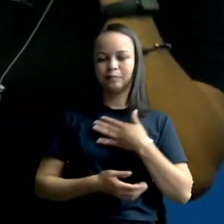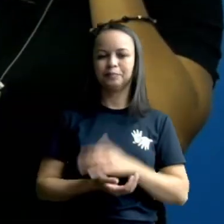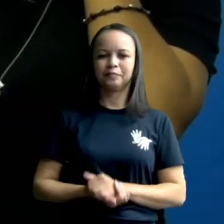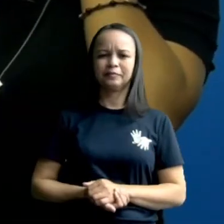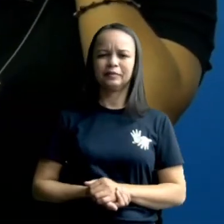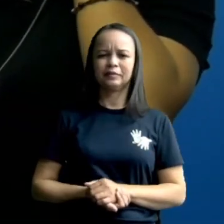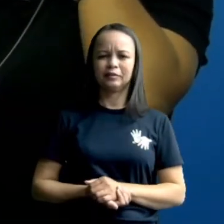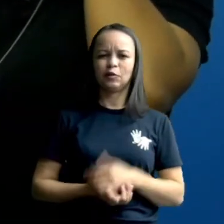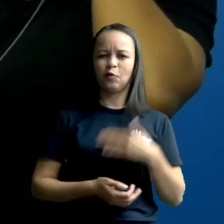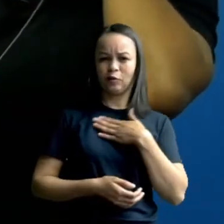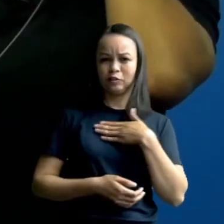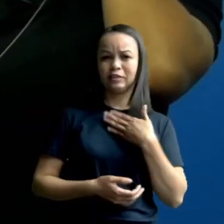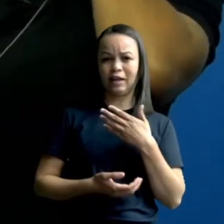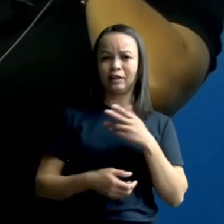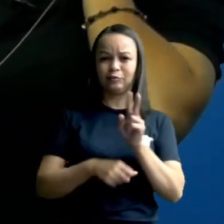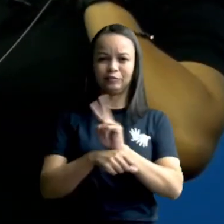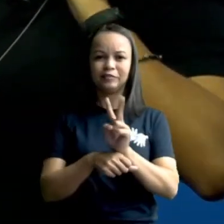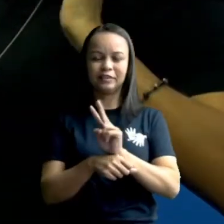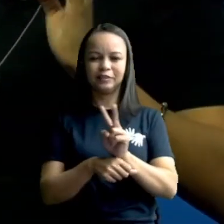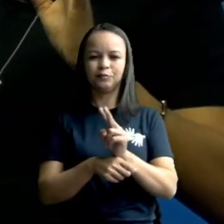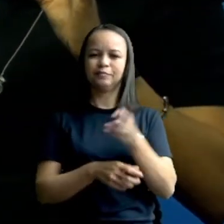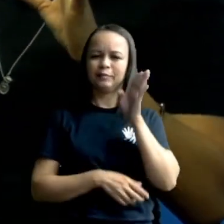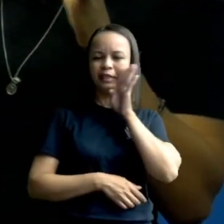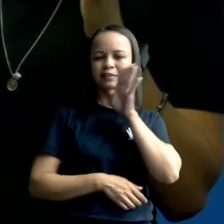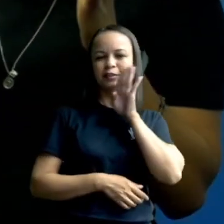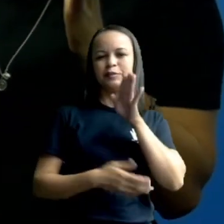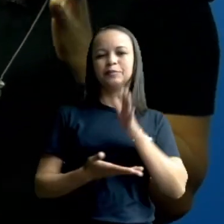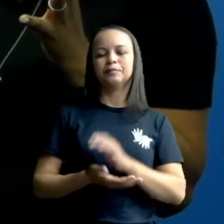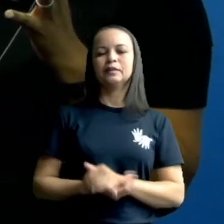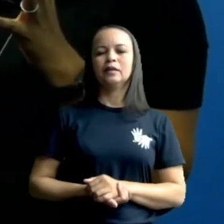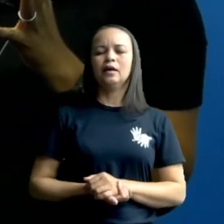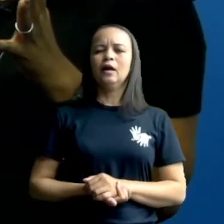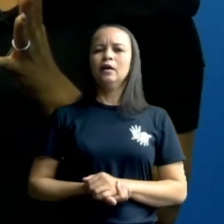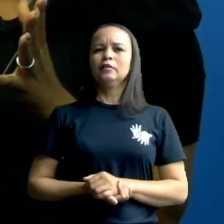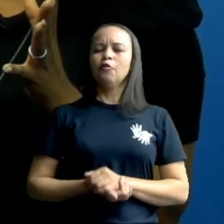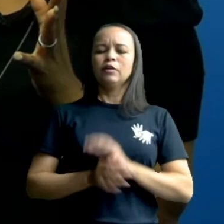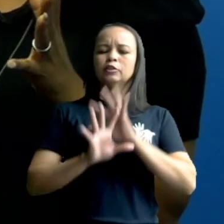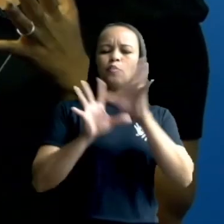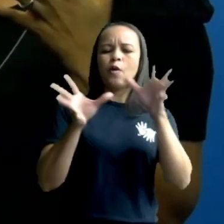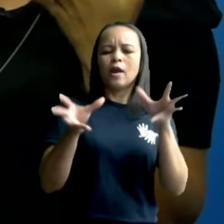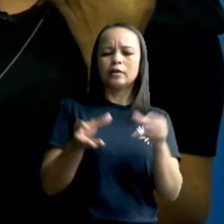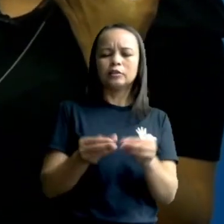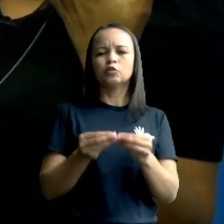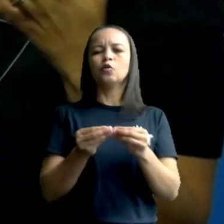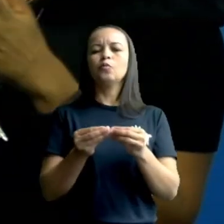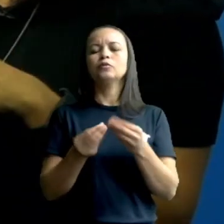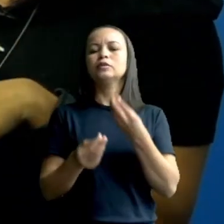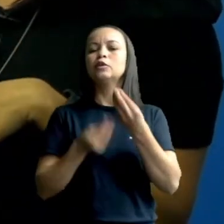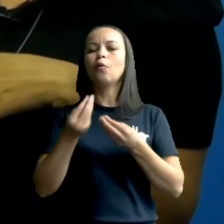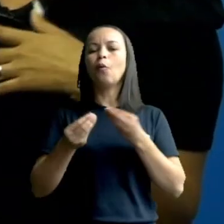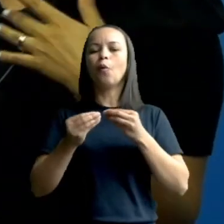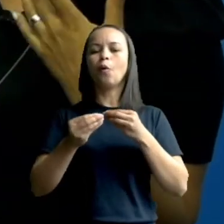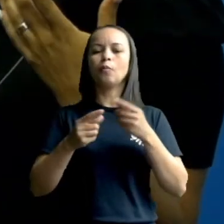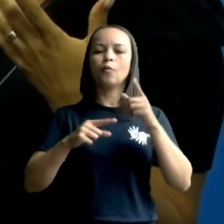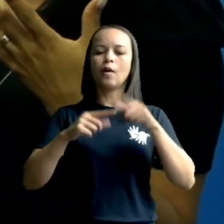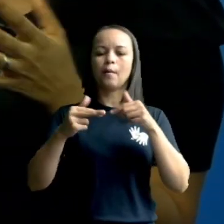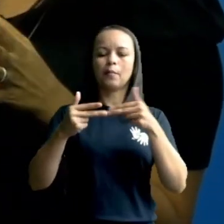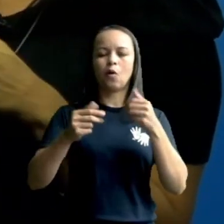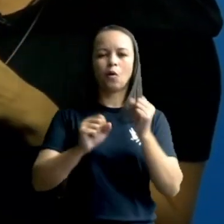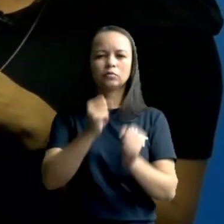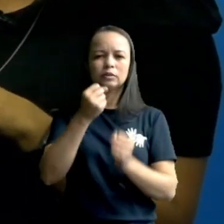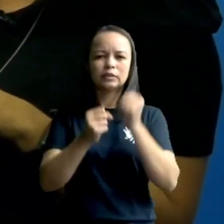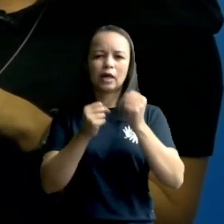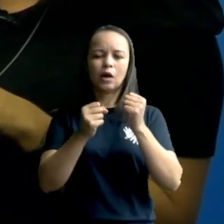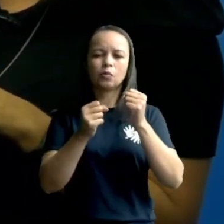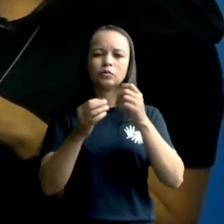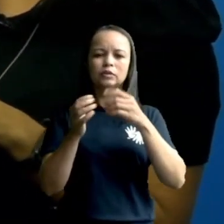Gostaram do vídeo? Legal, né? Então fez um resumo basicamente da produção, da circulação e